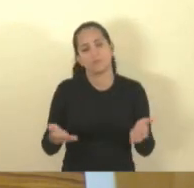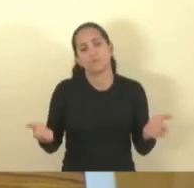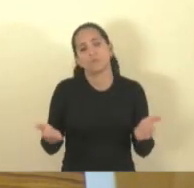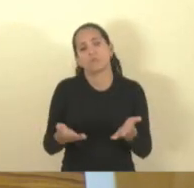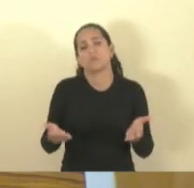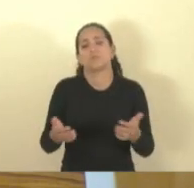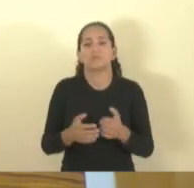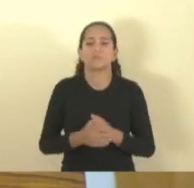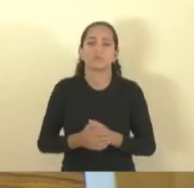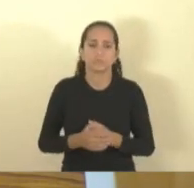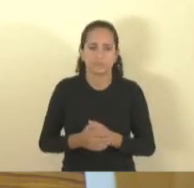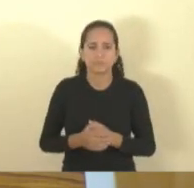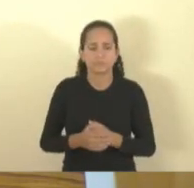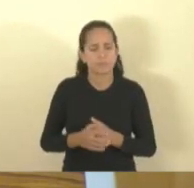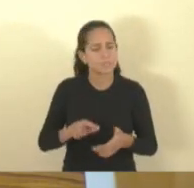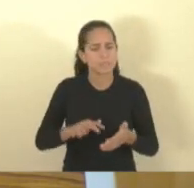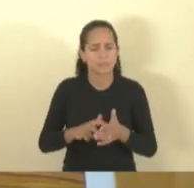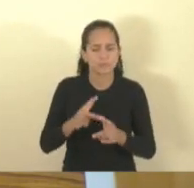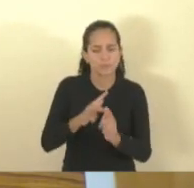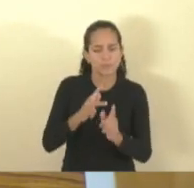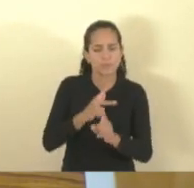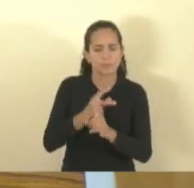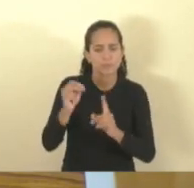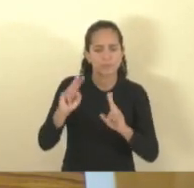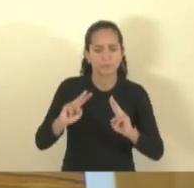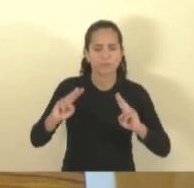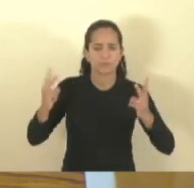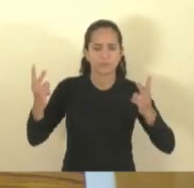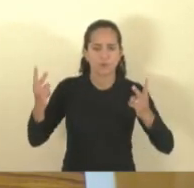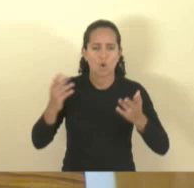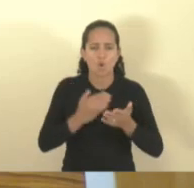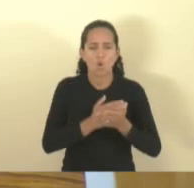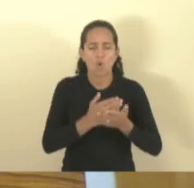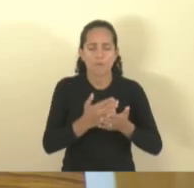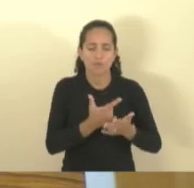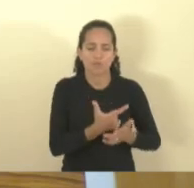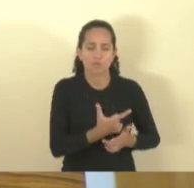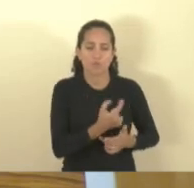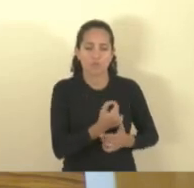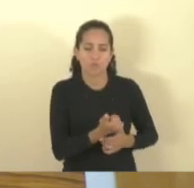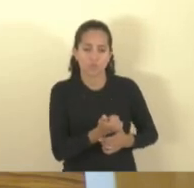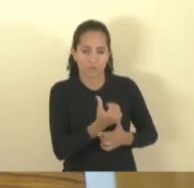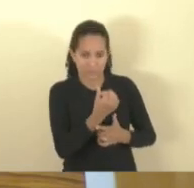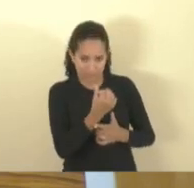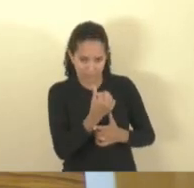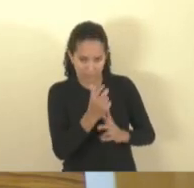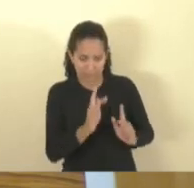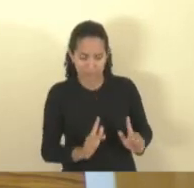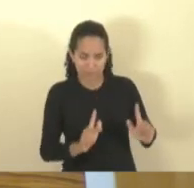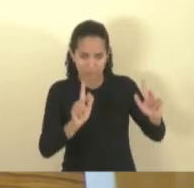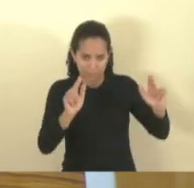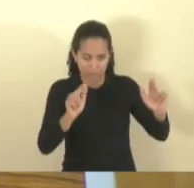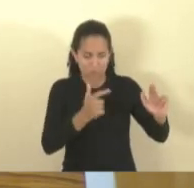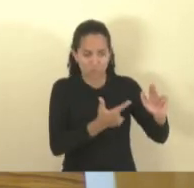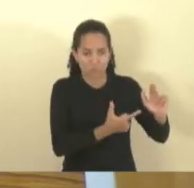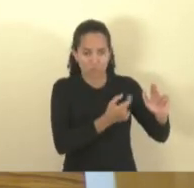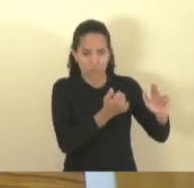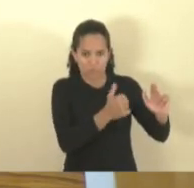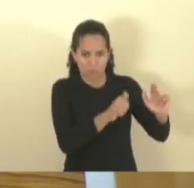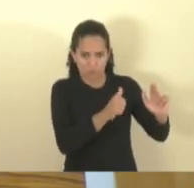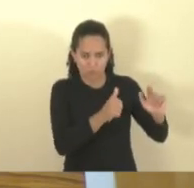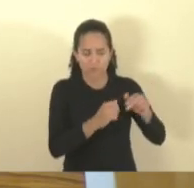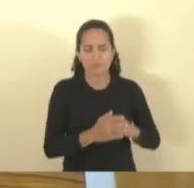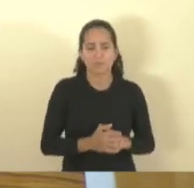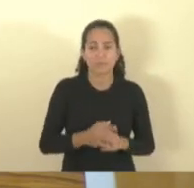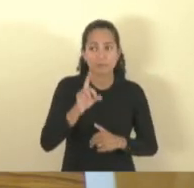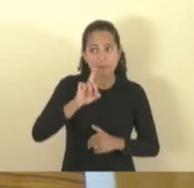Nós temos uma vitória a ser conquistada, porque essa ação é de 2016, então ela reporta 2011, e se Deus